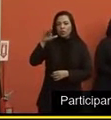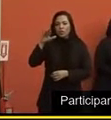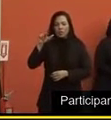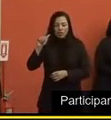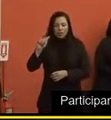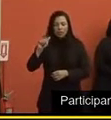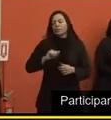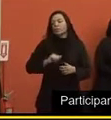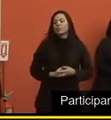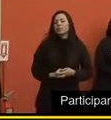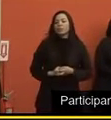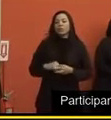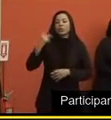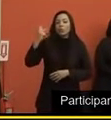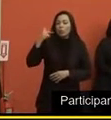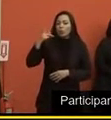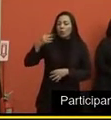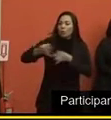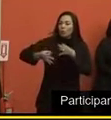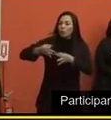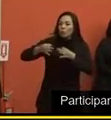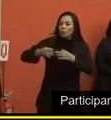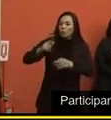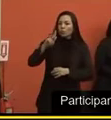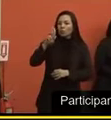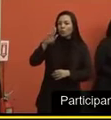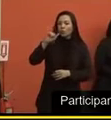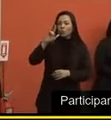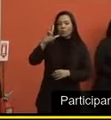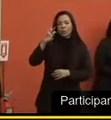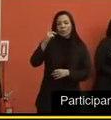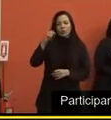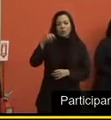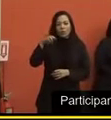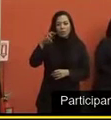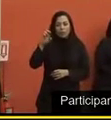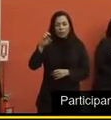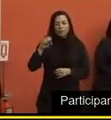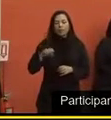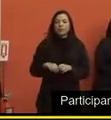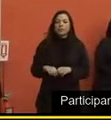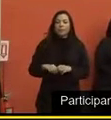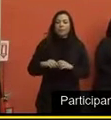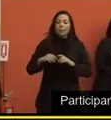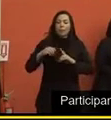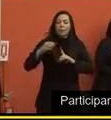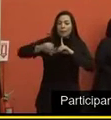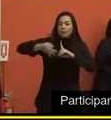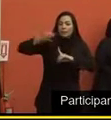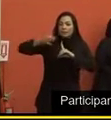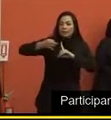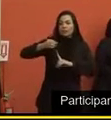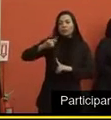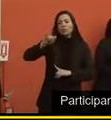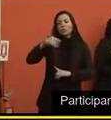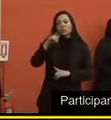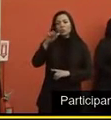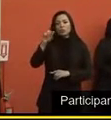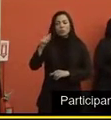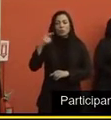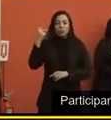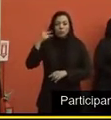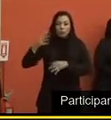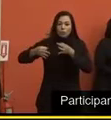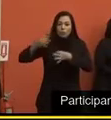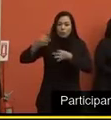Santos Cesário. Procurador de Justiça Guilherme Soares Barbosa. Desembargador João Ziraldo Maia. Procurador